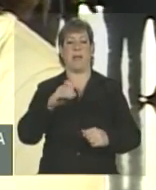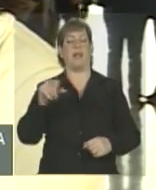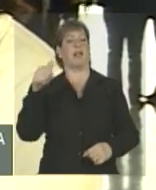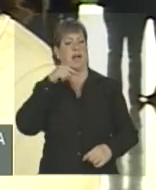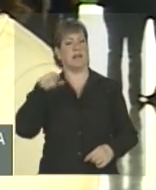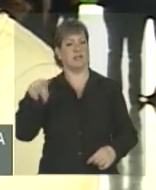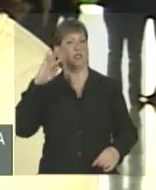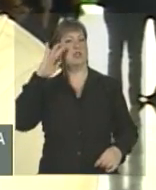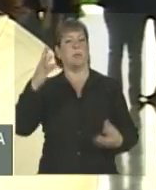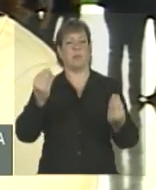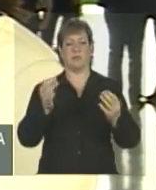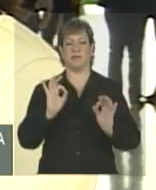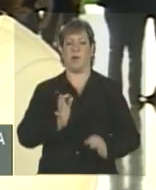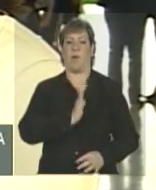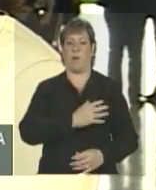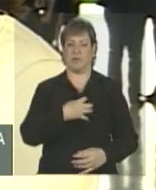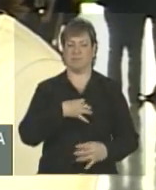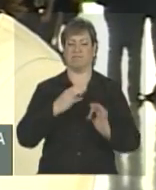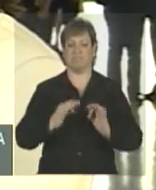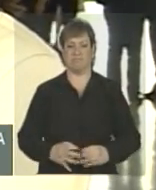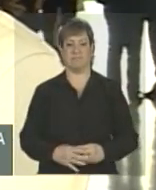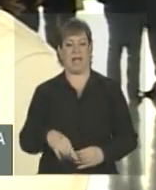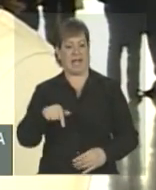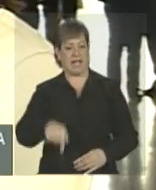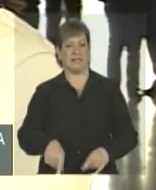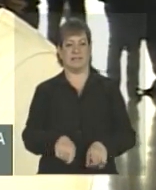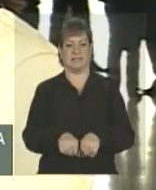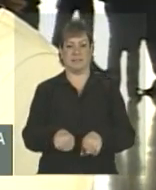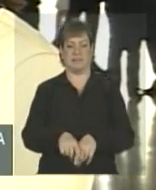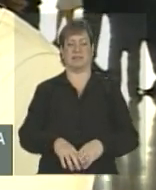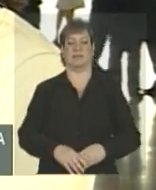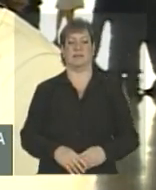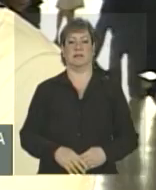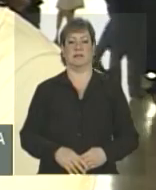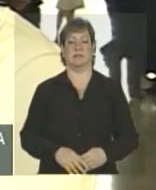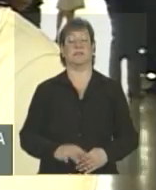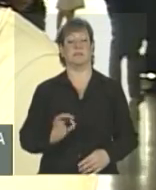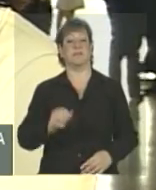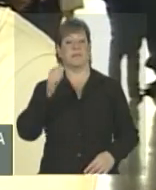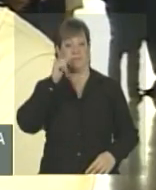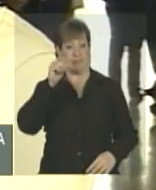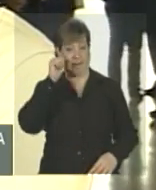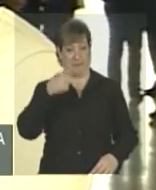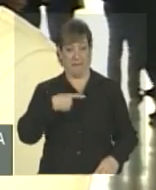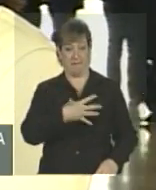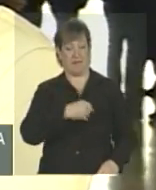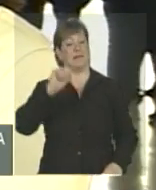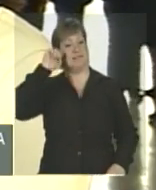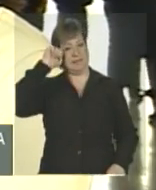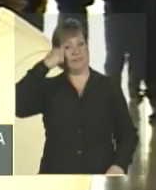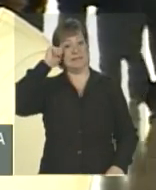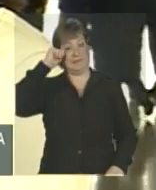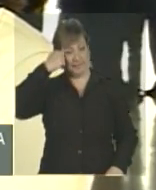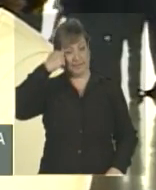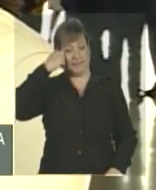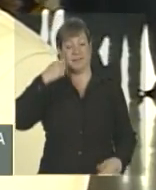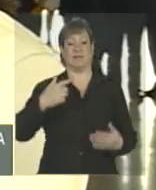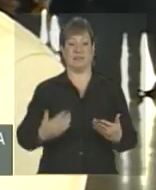sonhos que ela tinha aqui dentro. Ela era negra, né? E